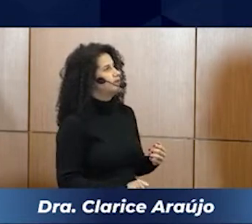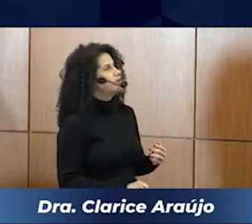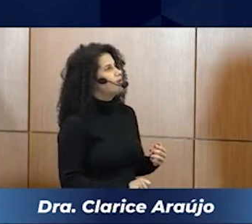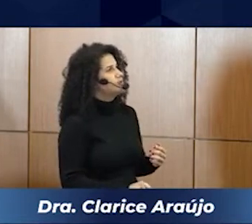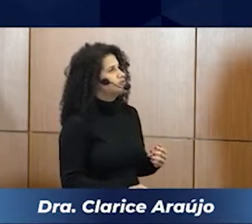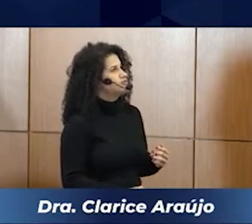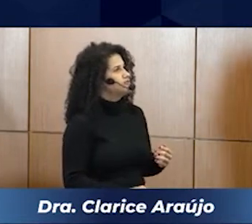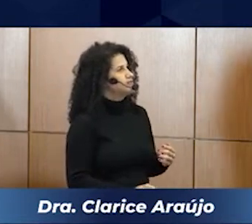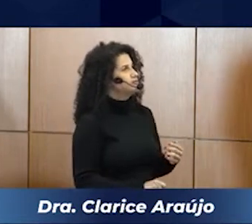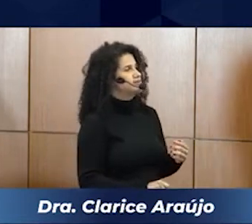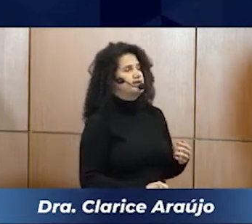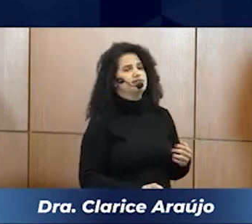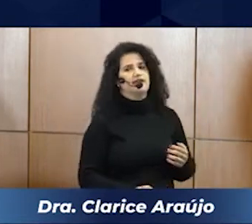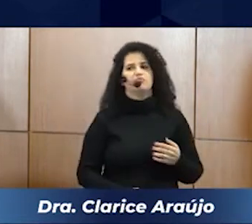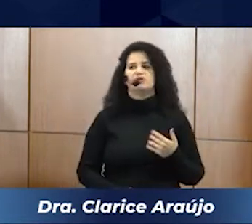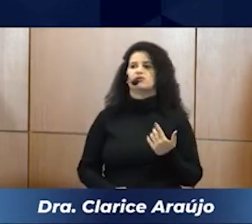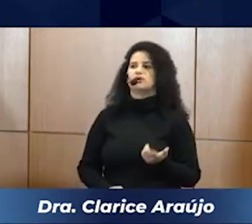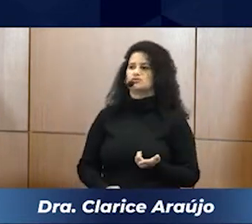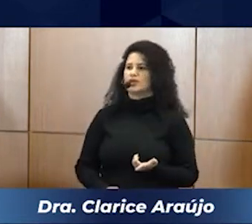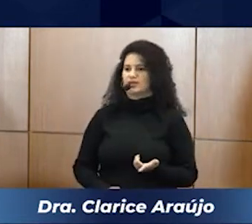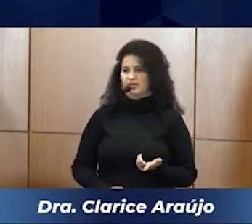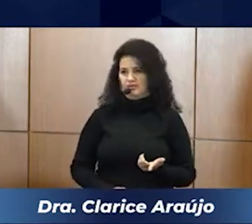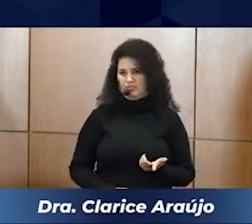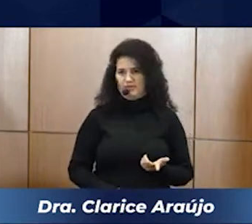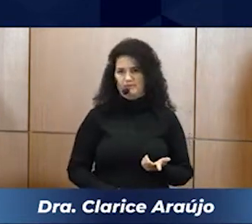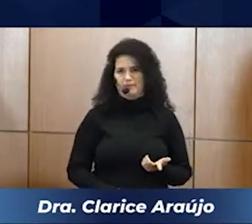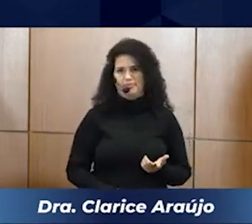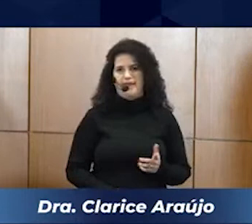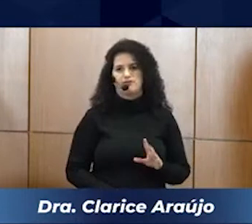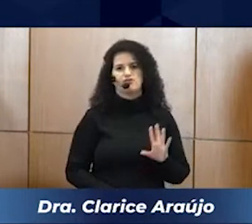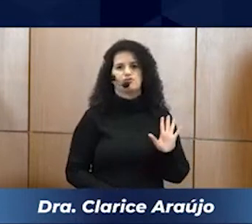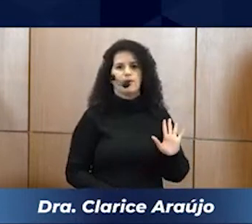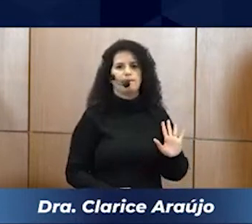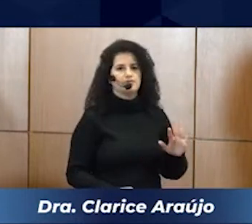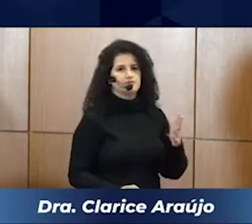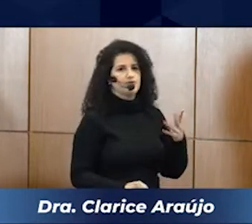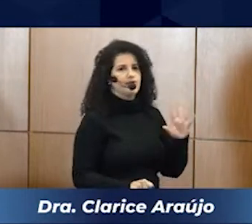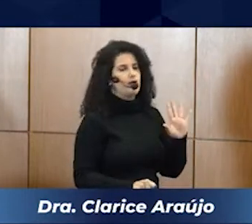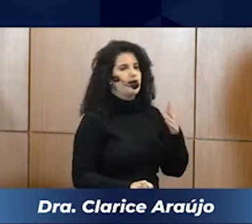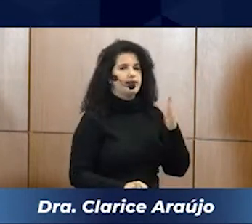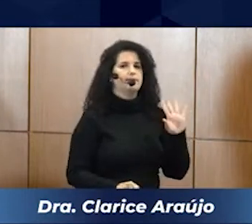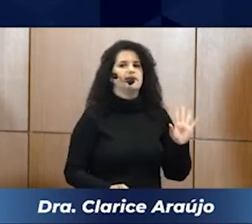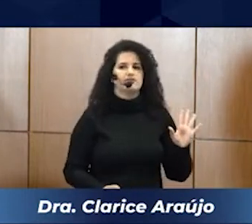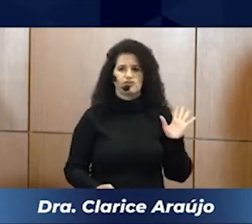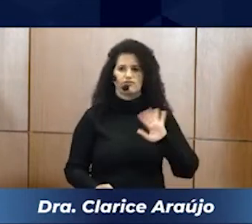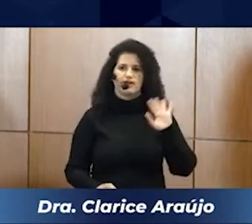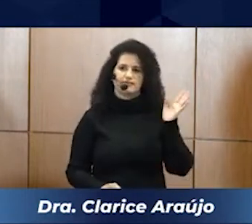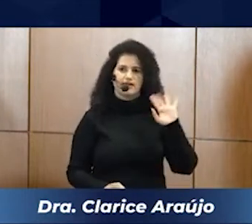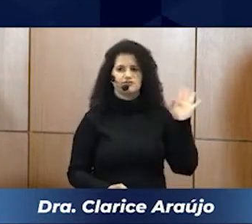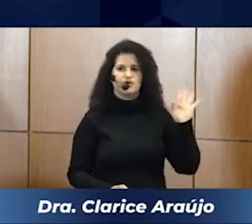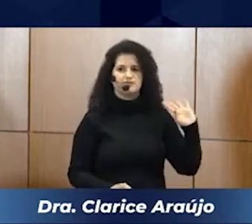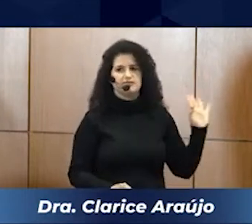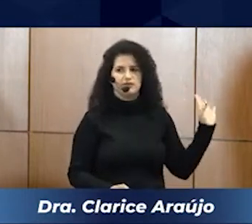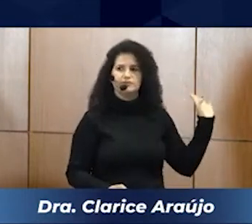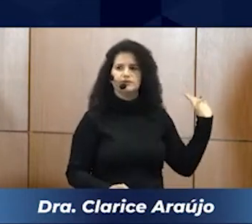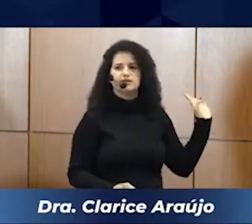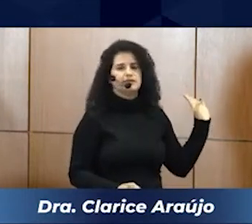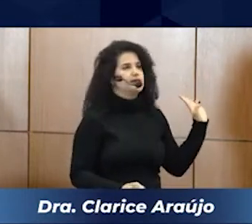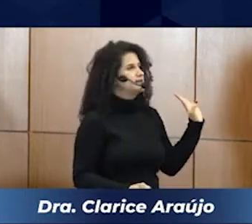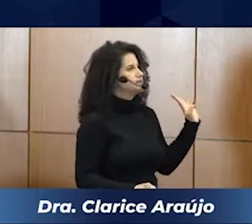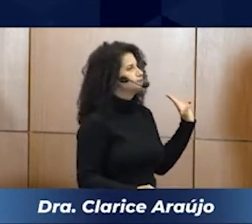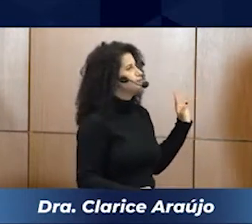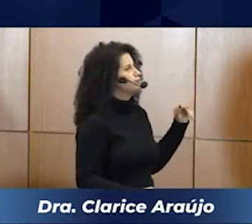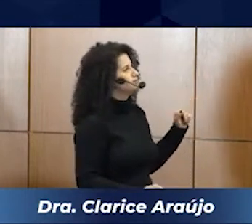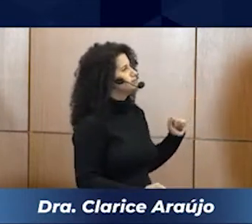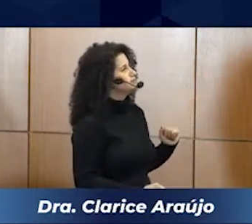né? Com o indivíduo que está em terapia com a sua equipe. Né? A gente não é um profissional. Raramente a gente vai estar sozinho,